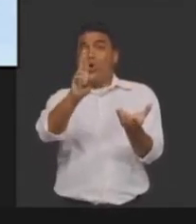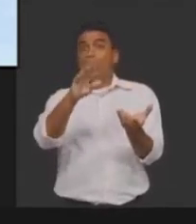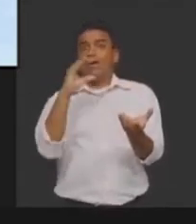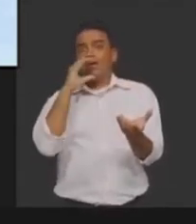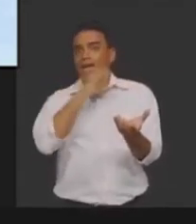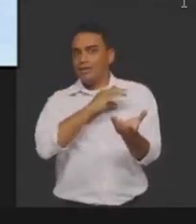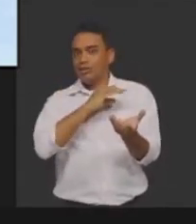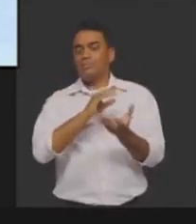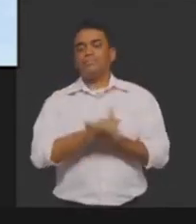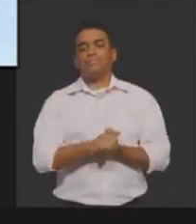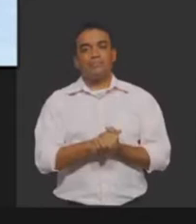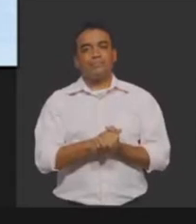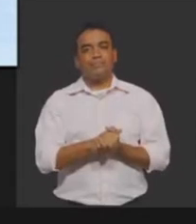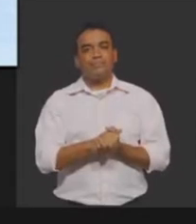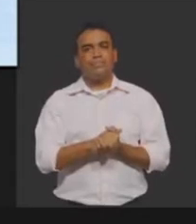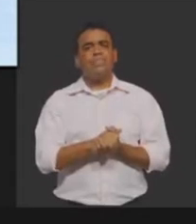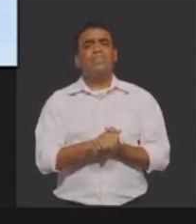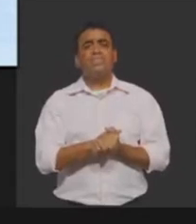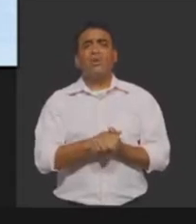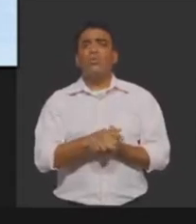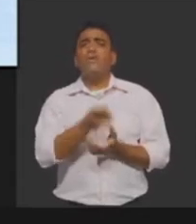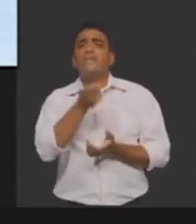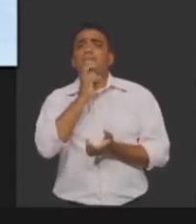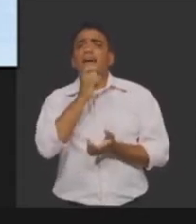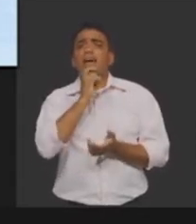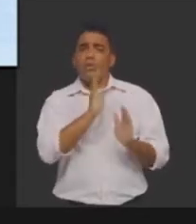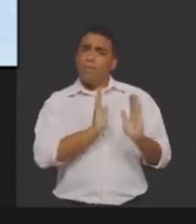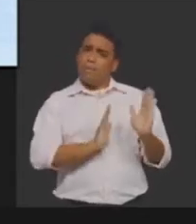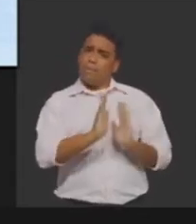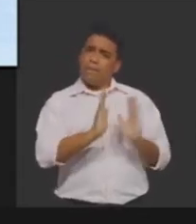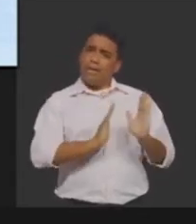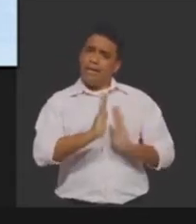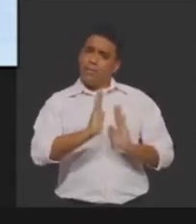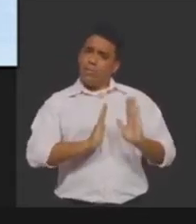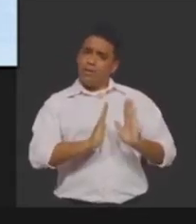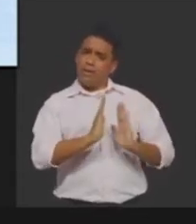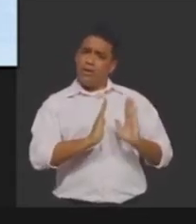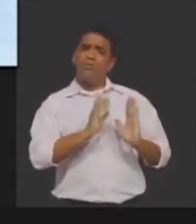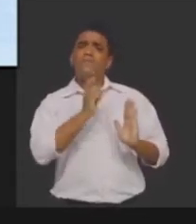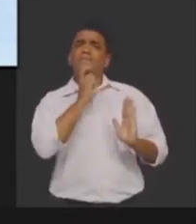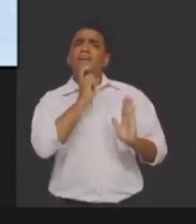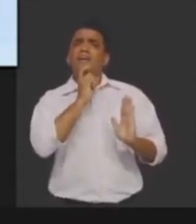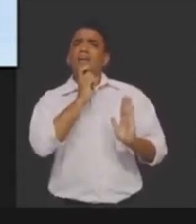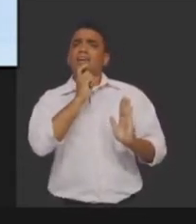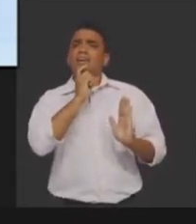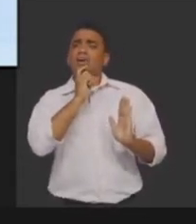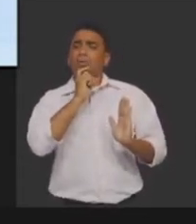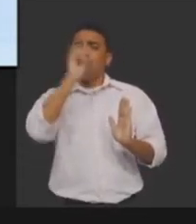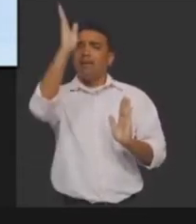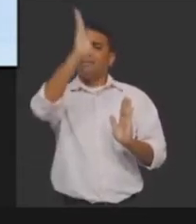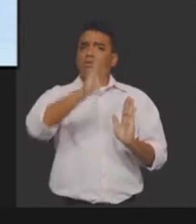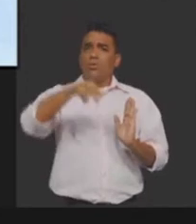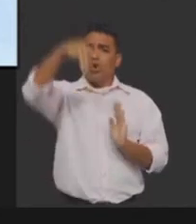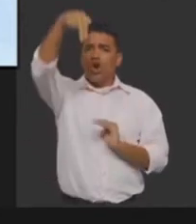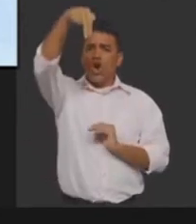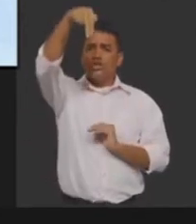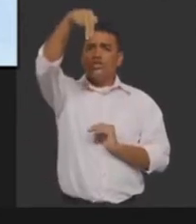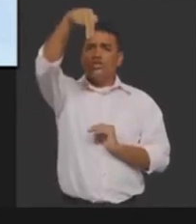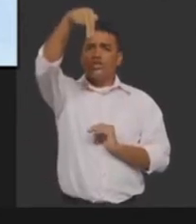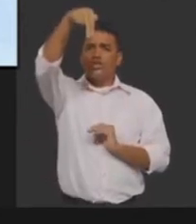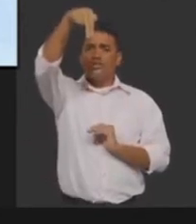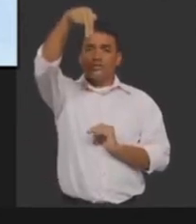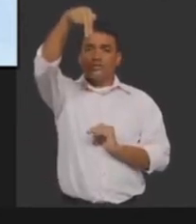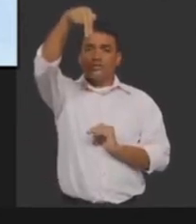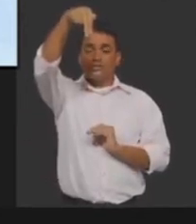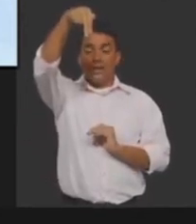inverno, essa massa de ar tem pouco movimento, ela está pequenininha ali, pegando mais a região norte do Brasil. Agora repare aqui no verão, à